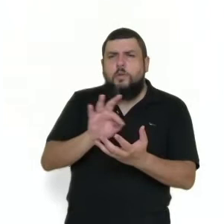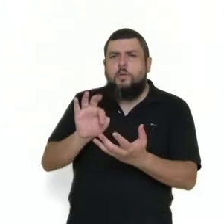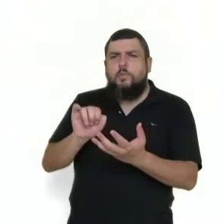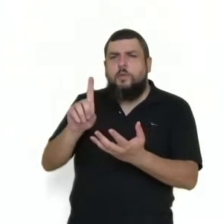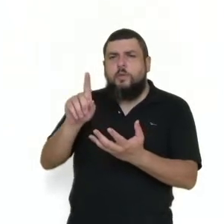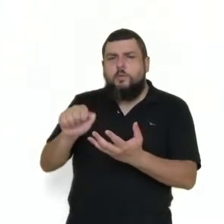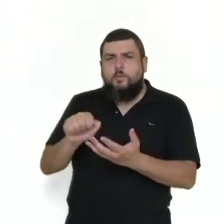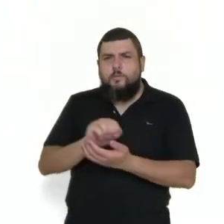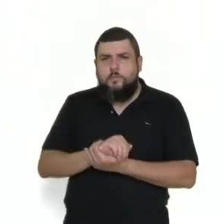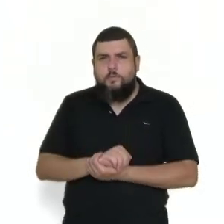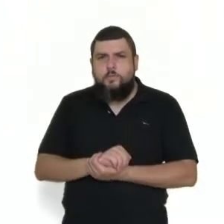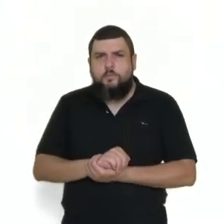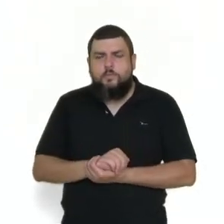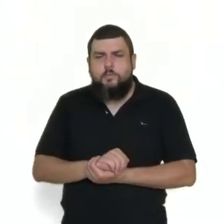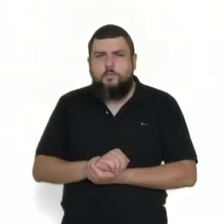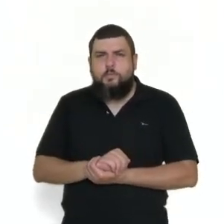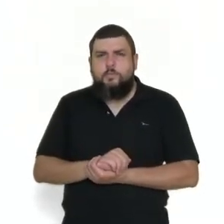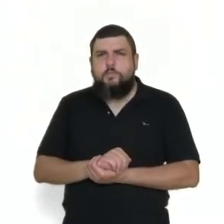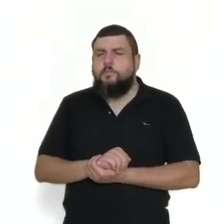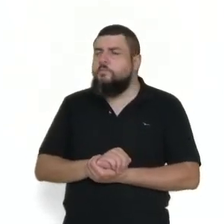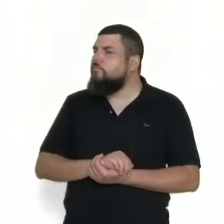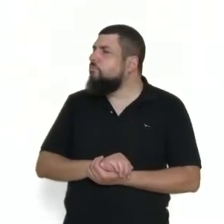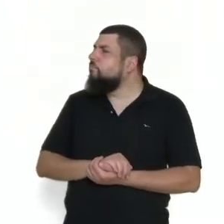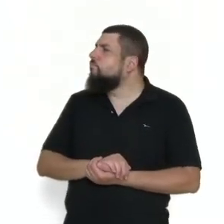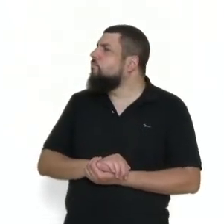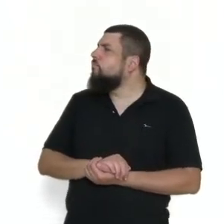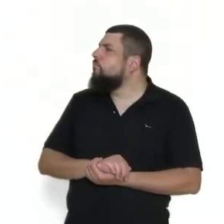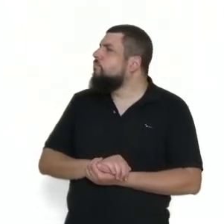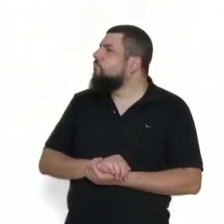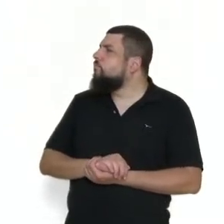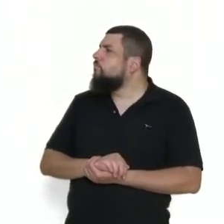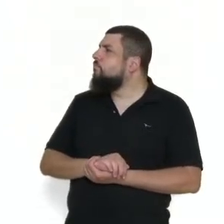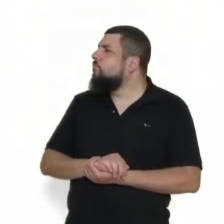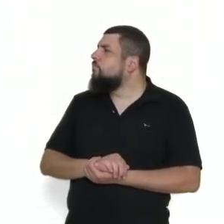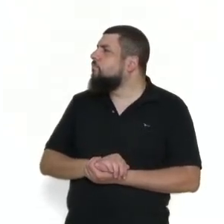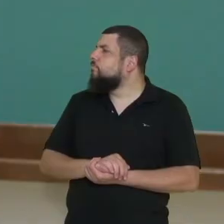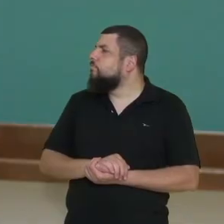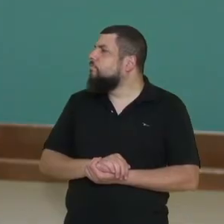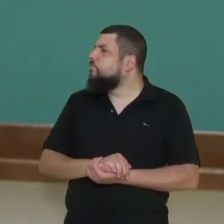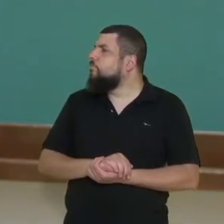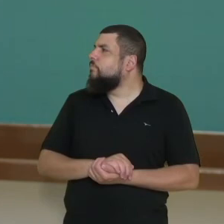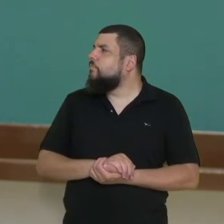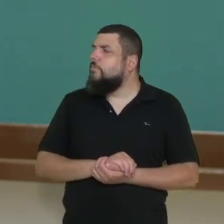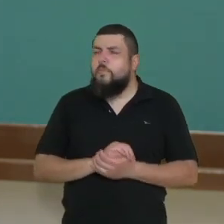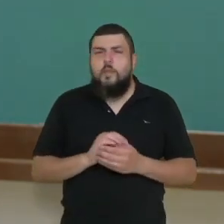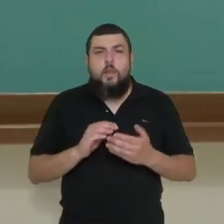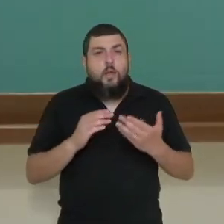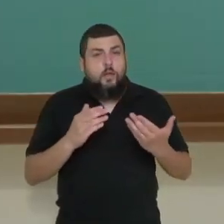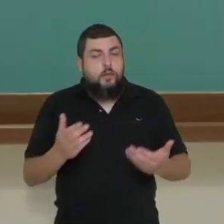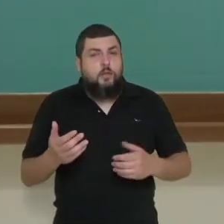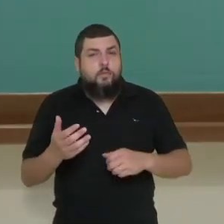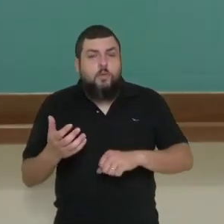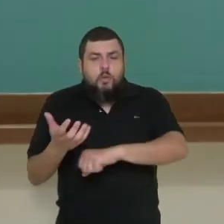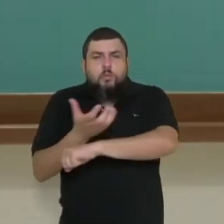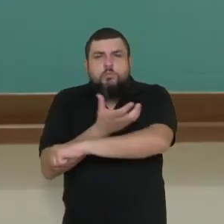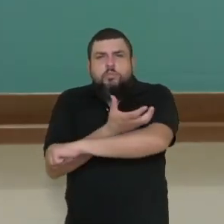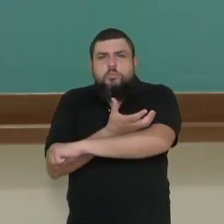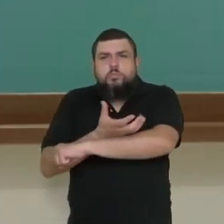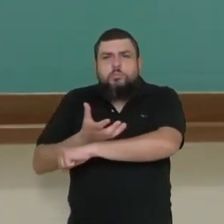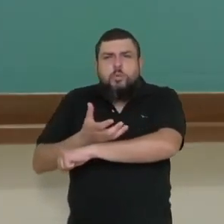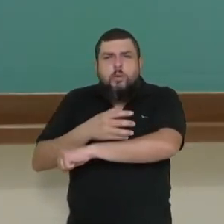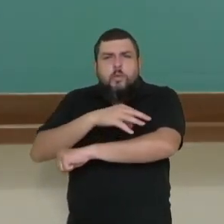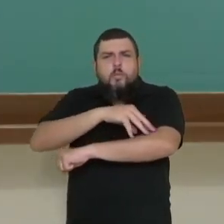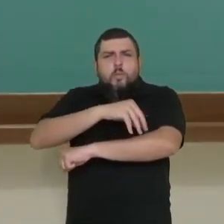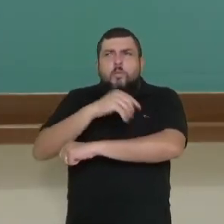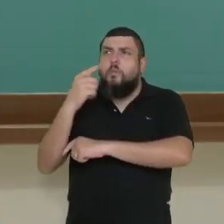pradarias, tá? Possuem grande predominância de gramíneas e arbustos de pequeno porte. Então você não vai ver aquela vegetação alta como numa floresta,